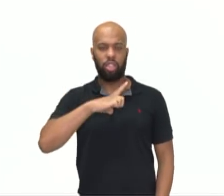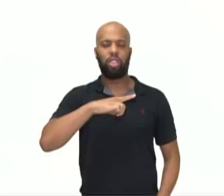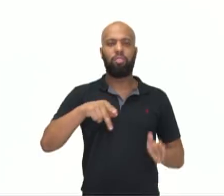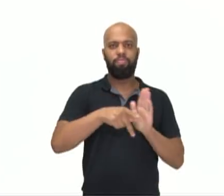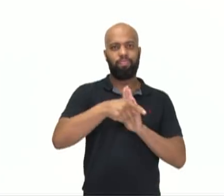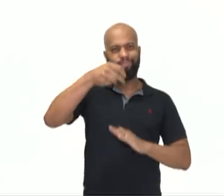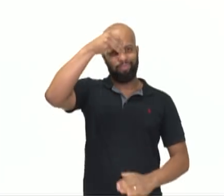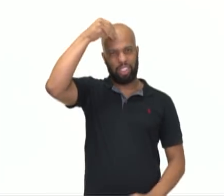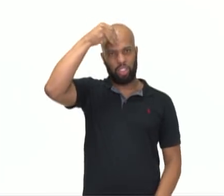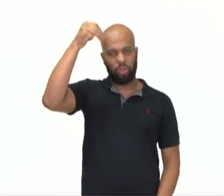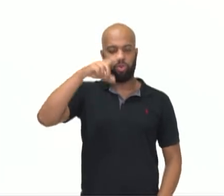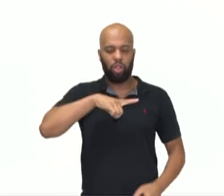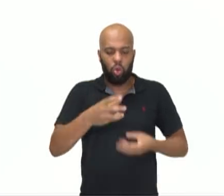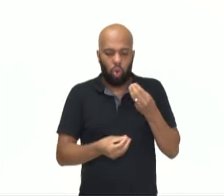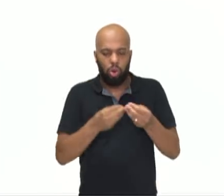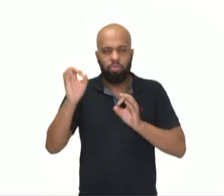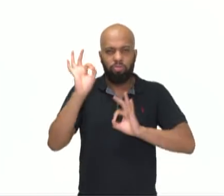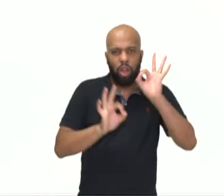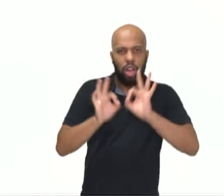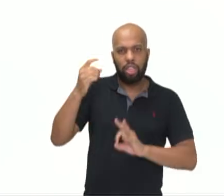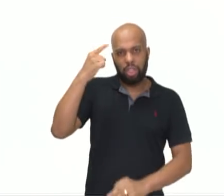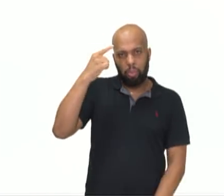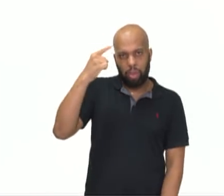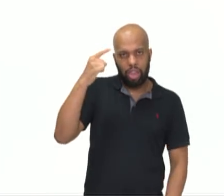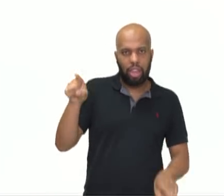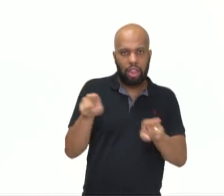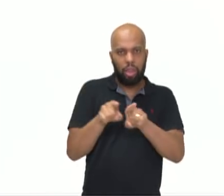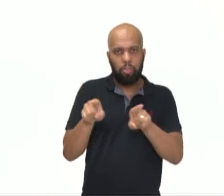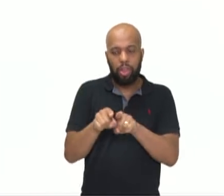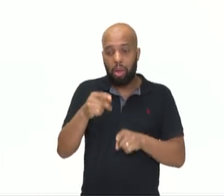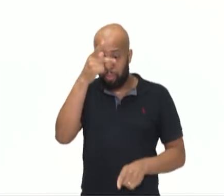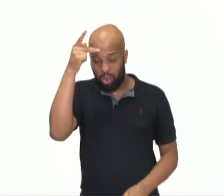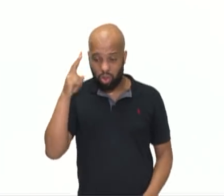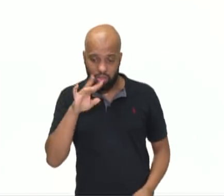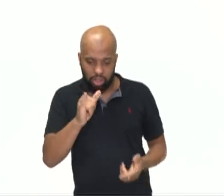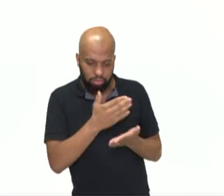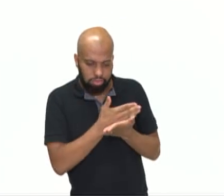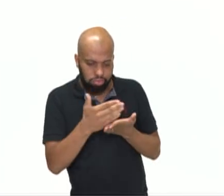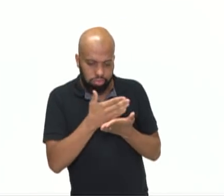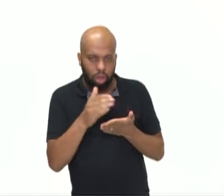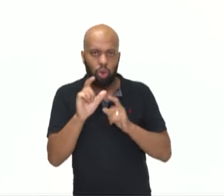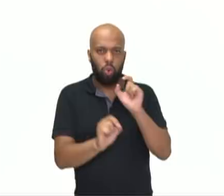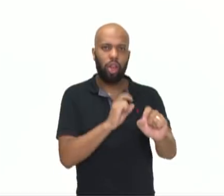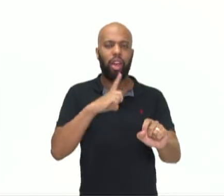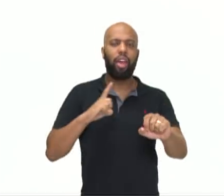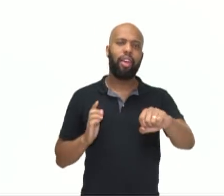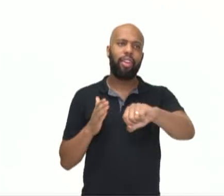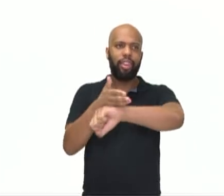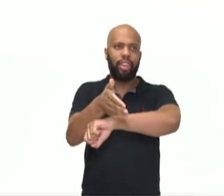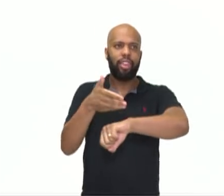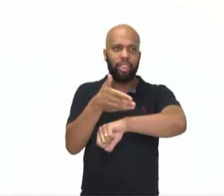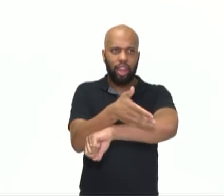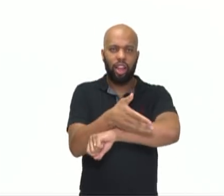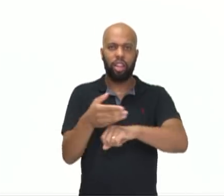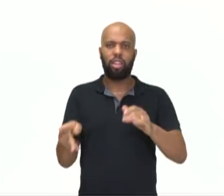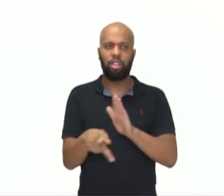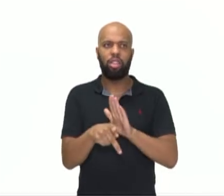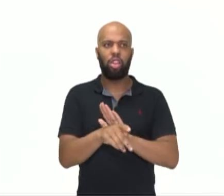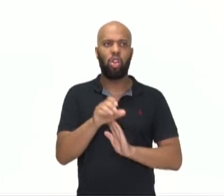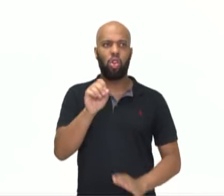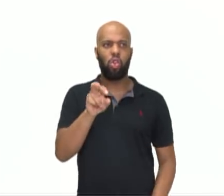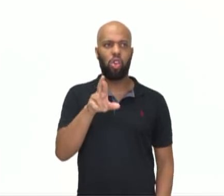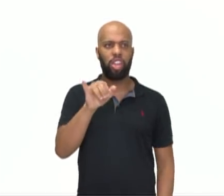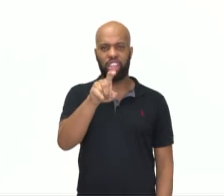É um ritual para preparar a mente ou a cabeça do iniciante para o que eles chamam de entrada do orixá ou enquice,